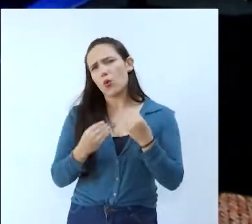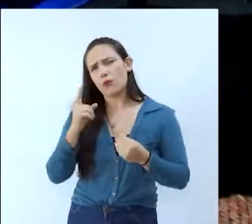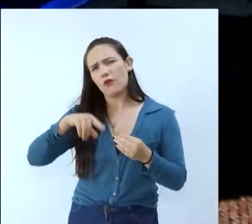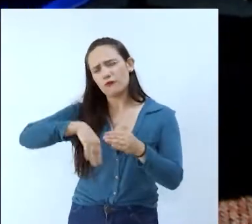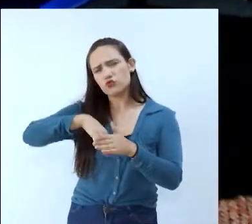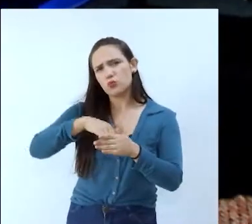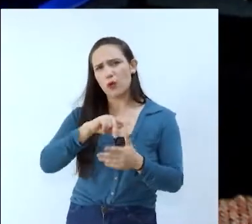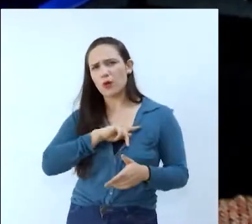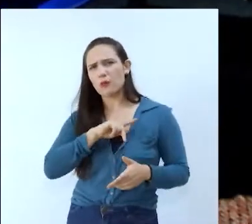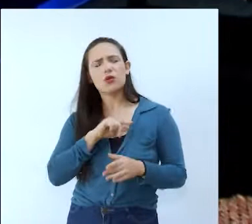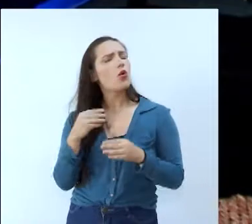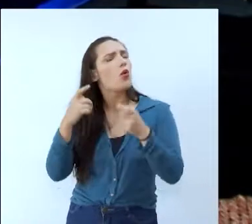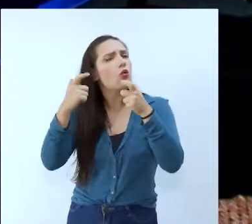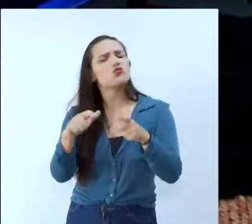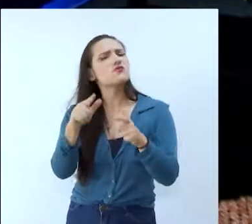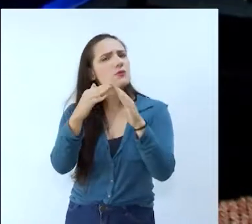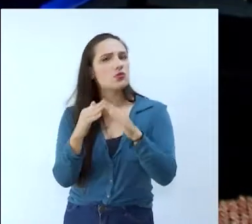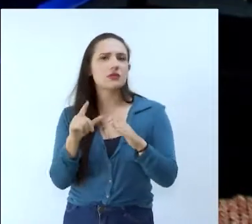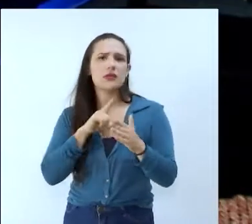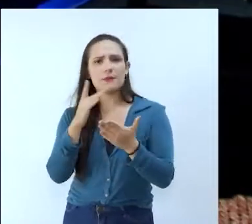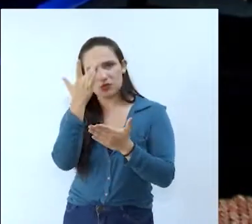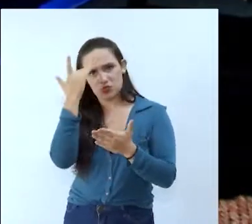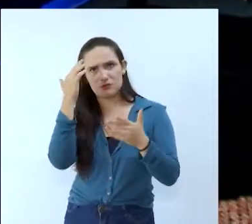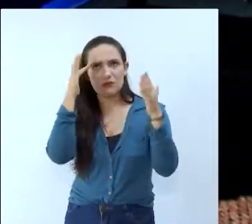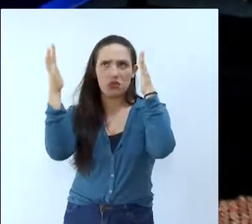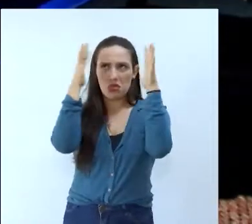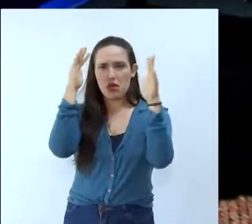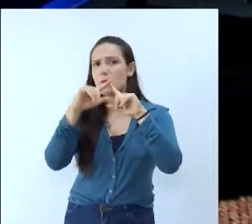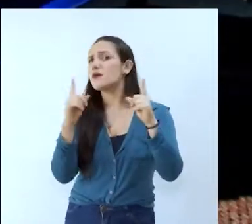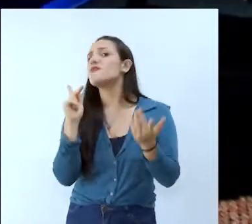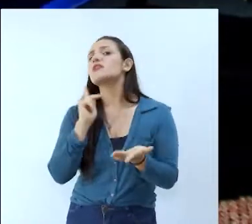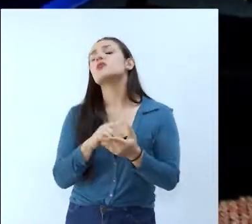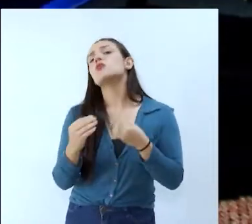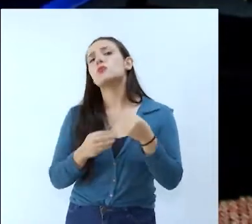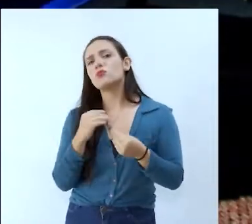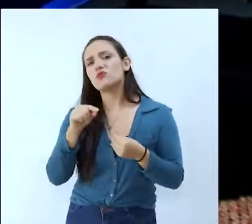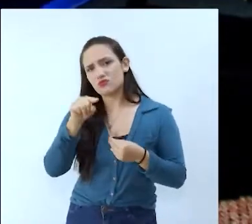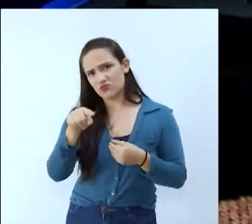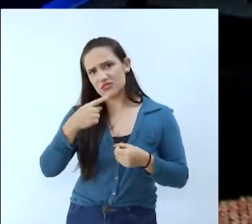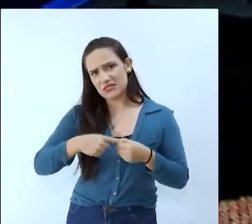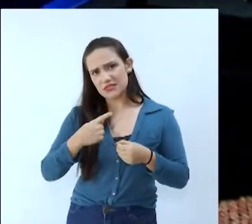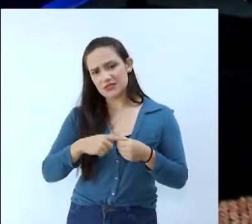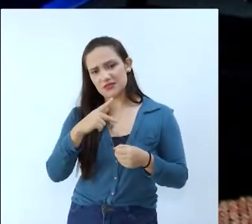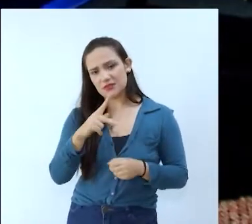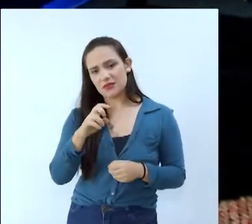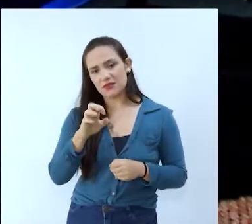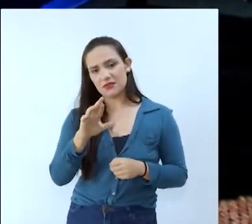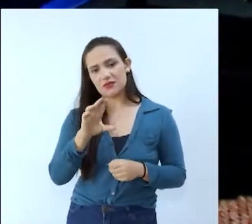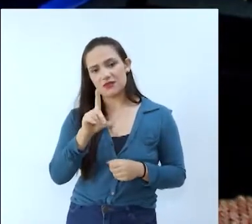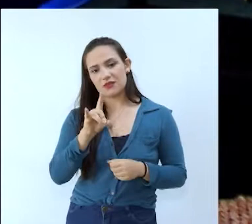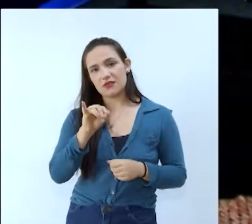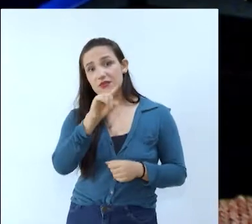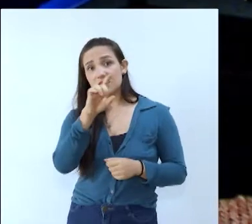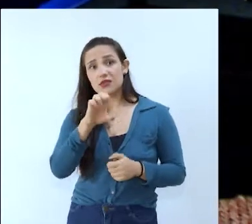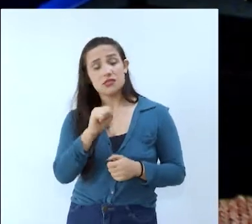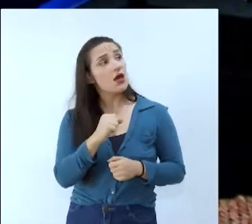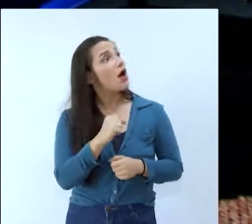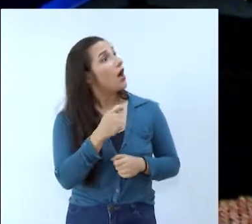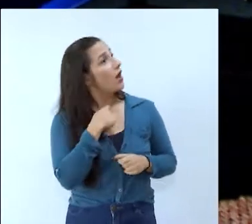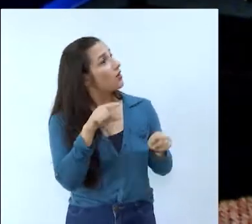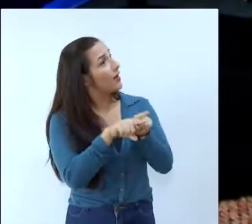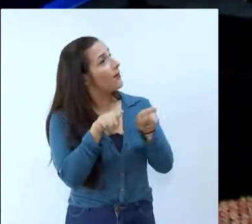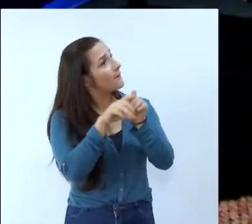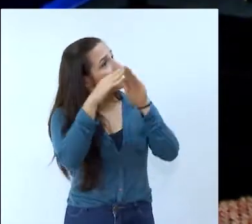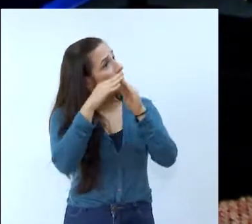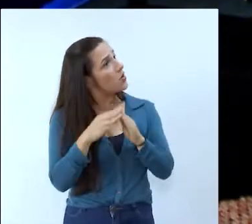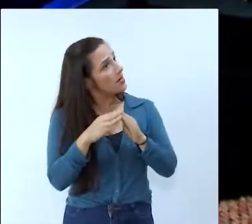PUC. Eu estudei na PUC. Eu morava ali porque você chega ali e você escolhe o lugar que você quer morar, né? Aqui, você vai e é próximo do Parque Antártica ali, né?